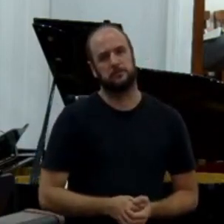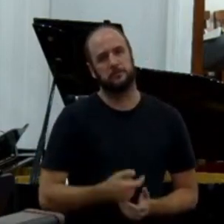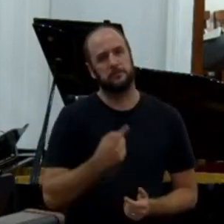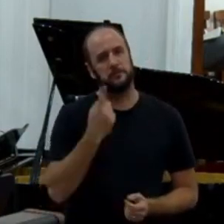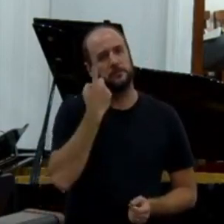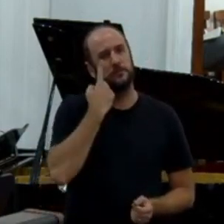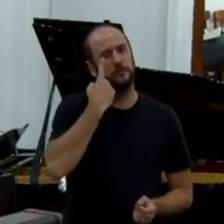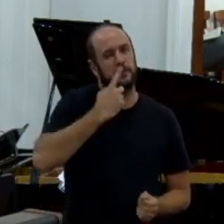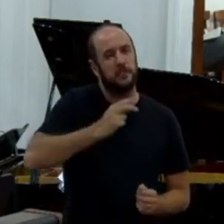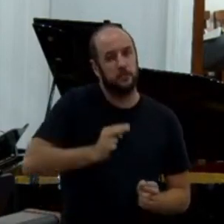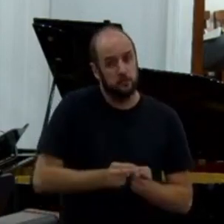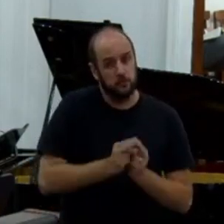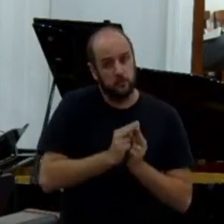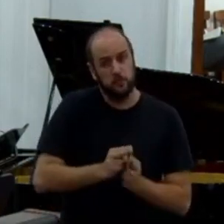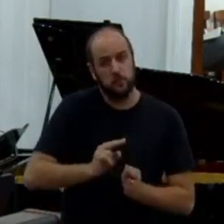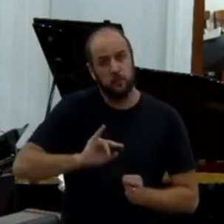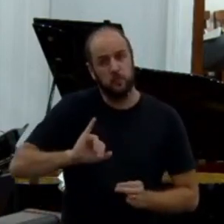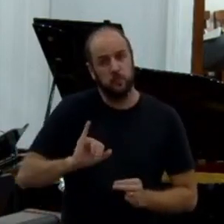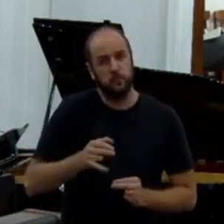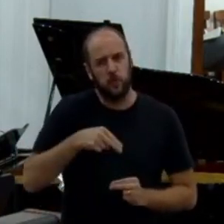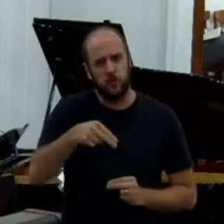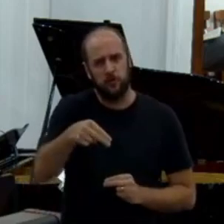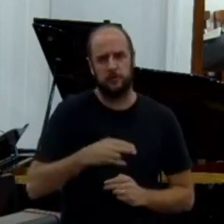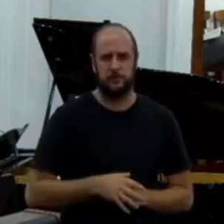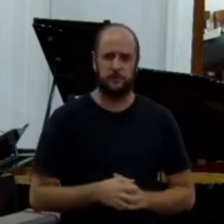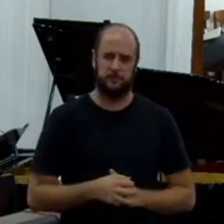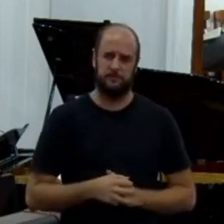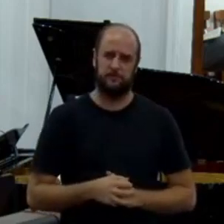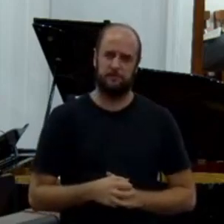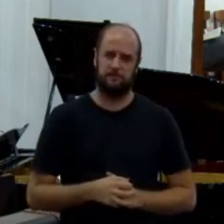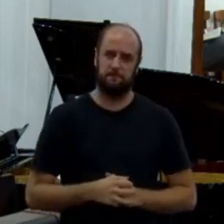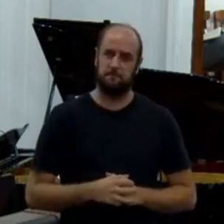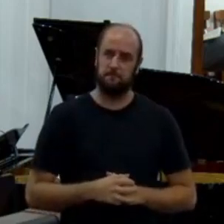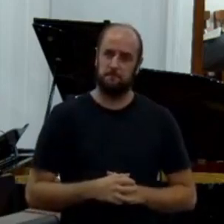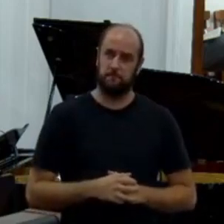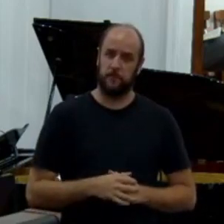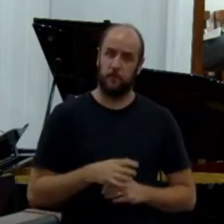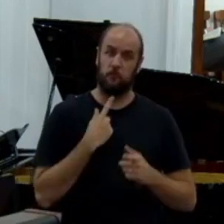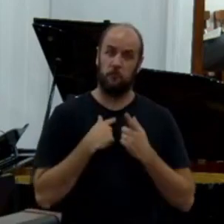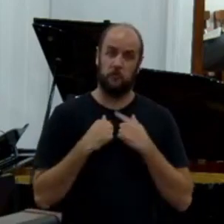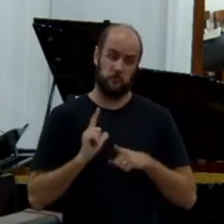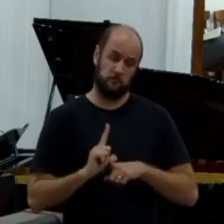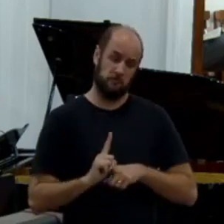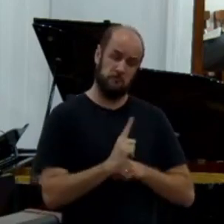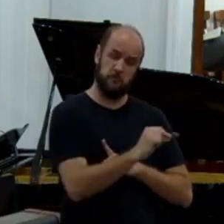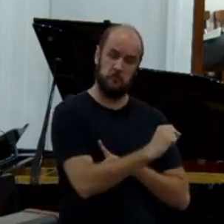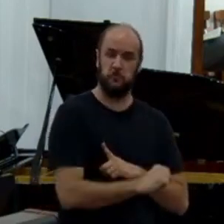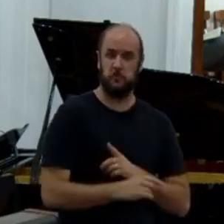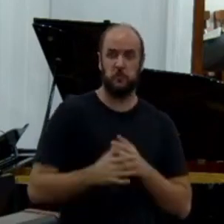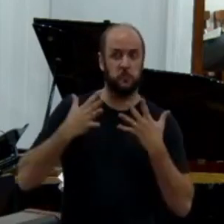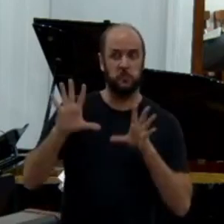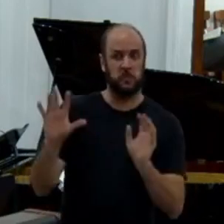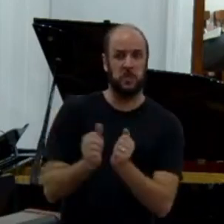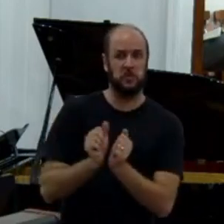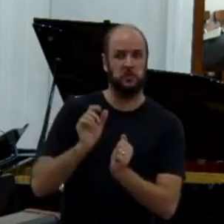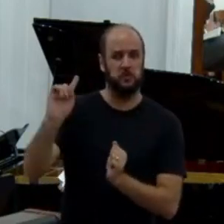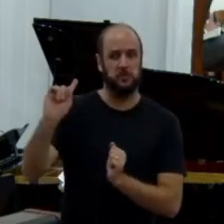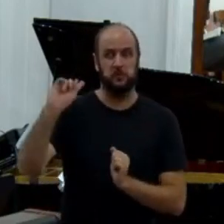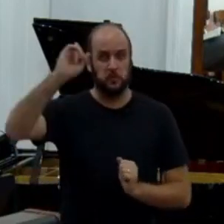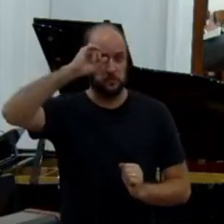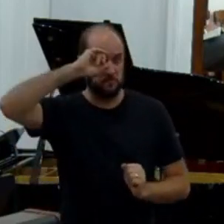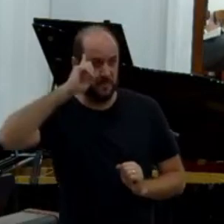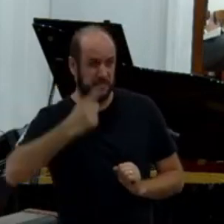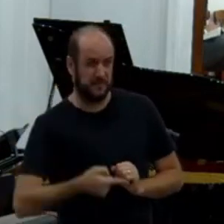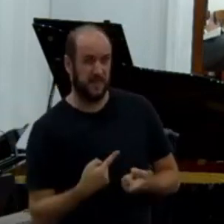para Jonas, que foge da presença de Deus, ou pelo menos tenta fugir da presença, da ordem, do comando